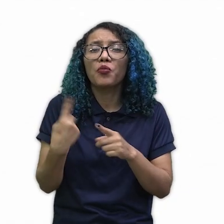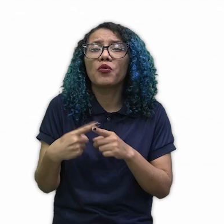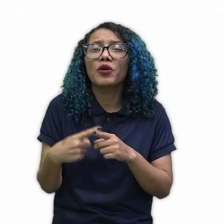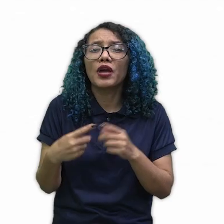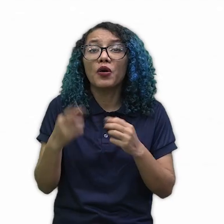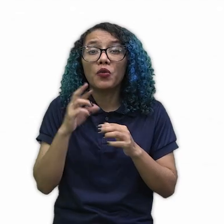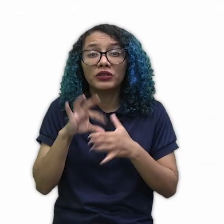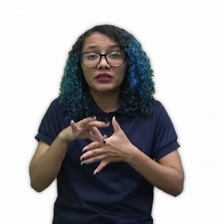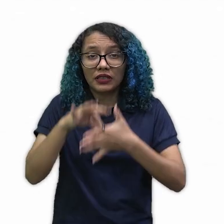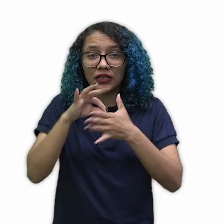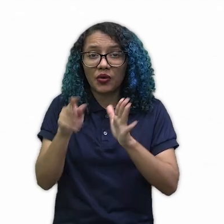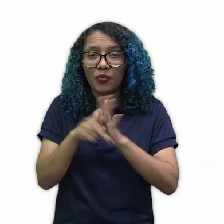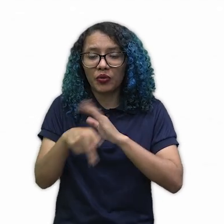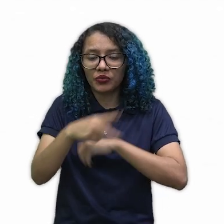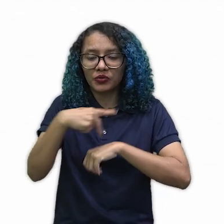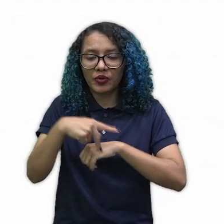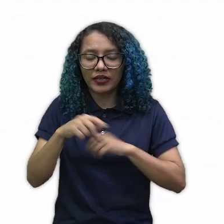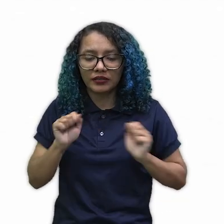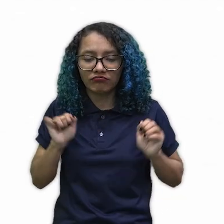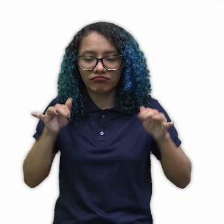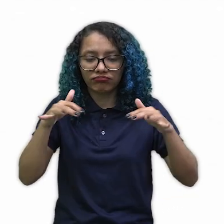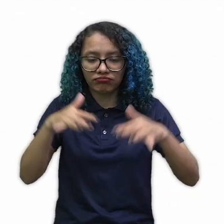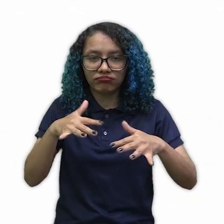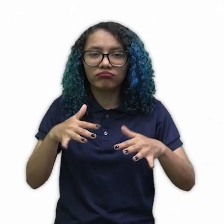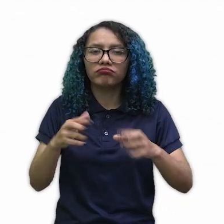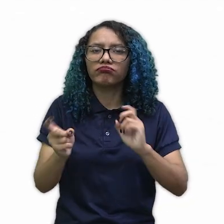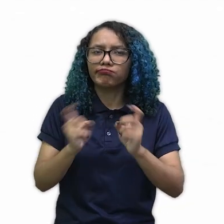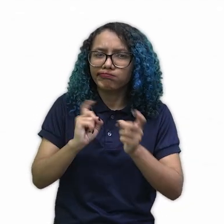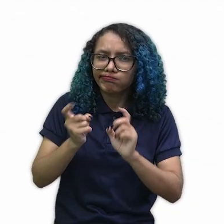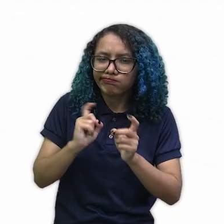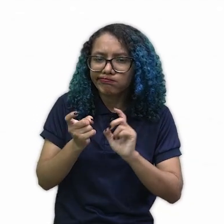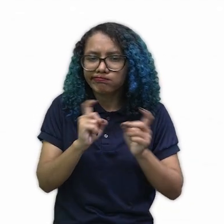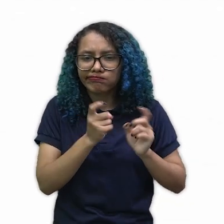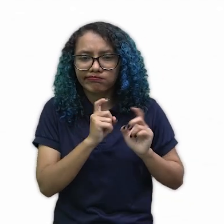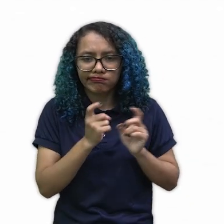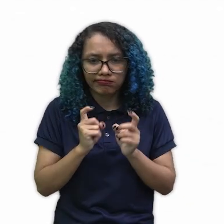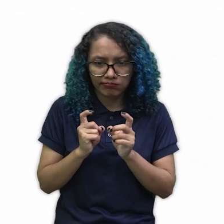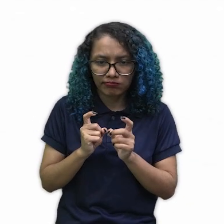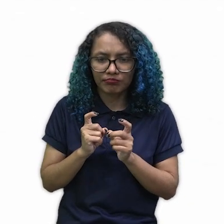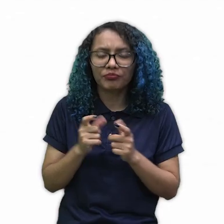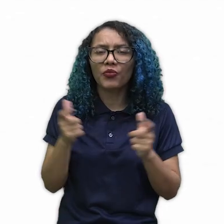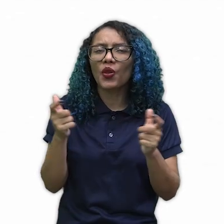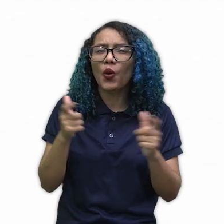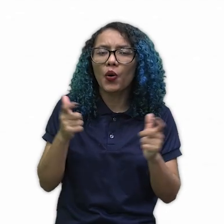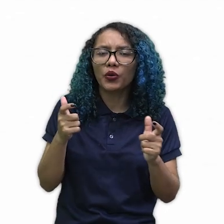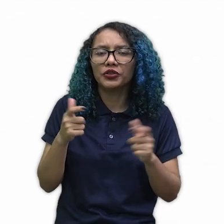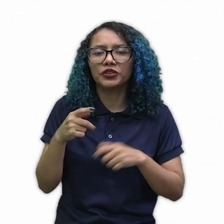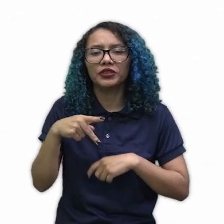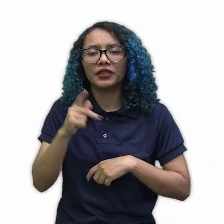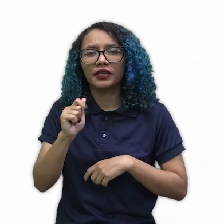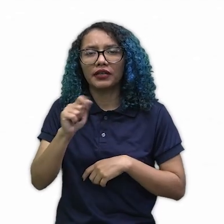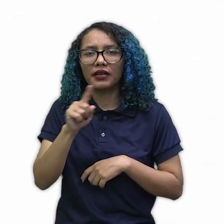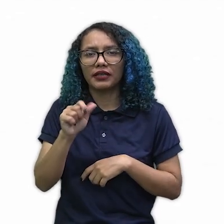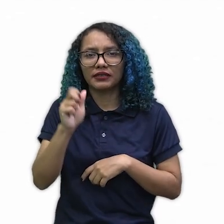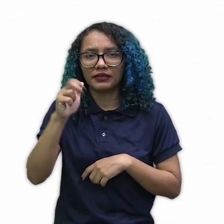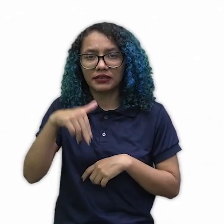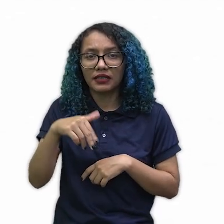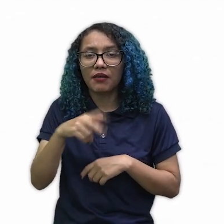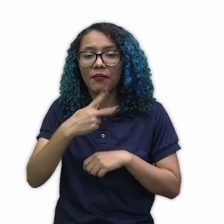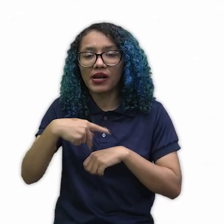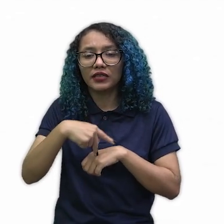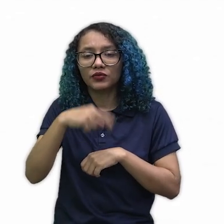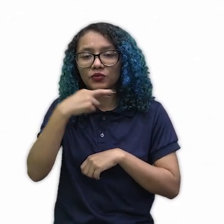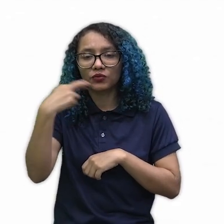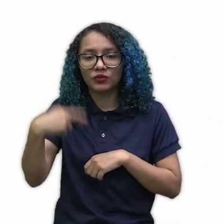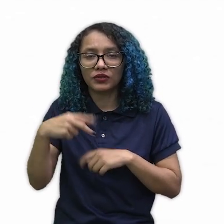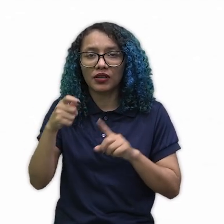discutir diversos assuntos. Em 2024, gente, que ocorreu em Kazan, na Rússia, no mês de outubro, tá? E